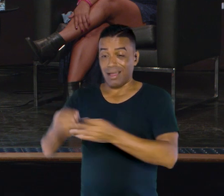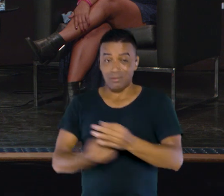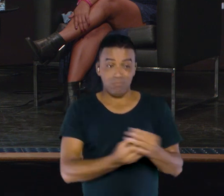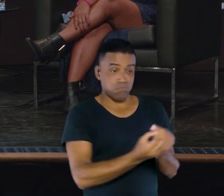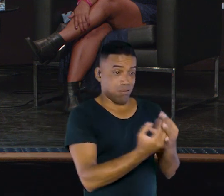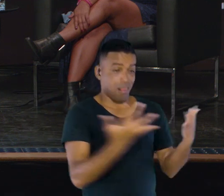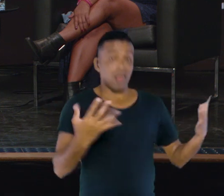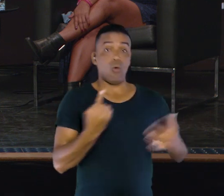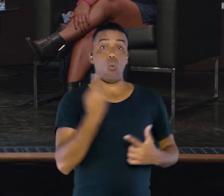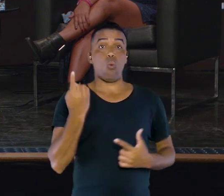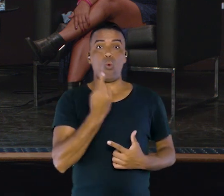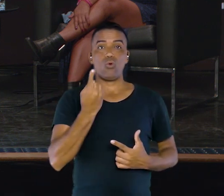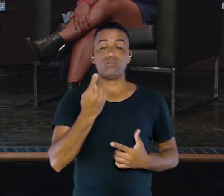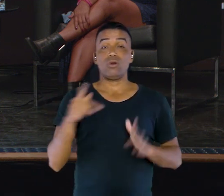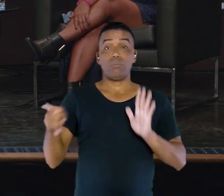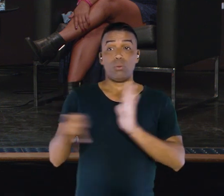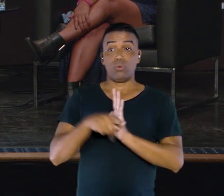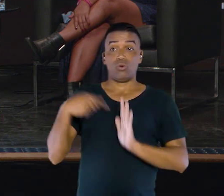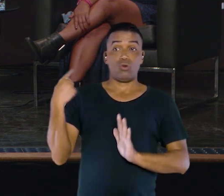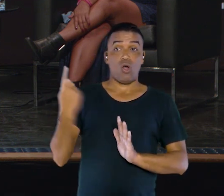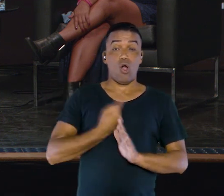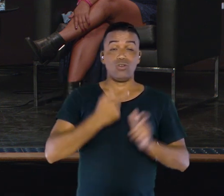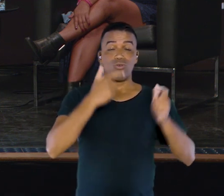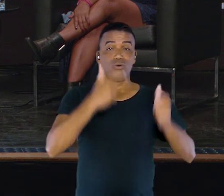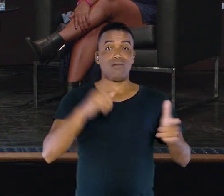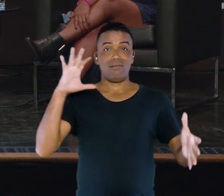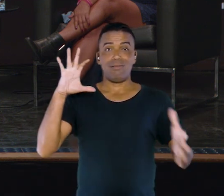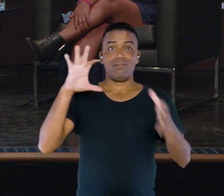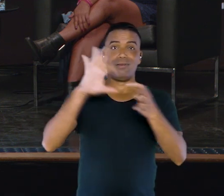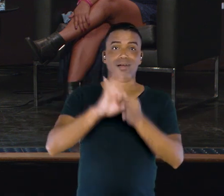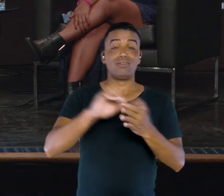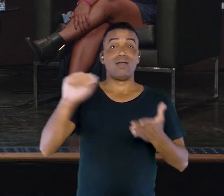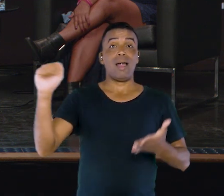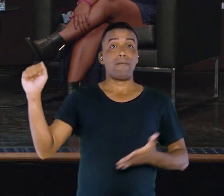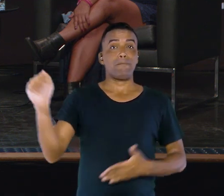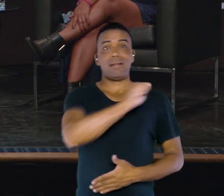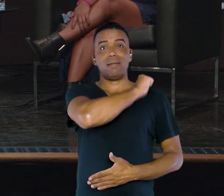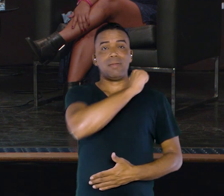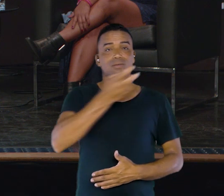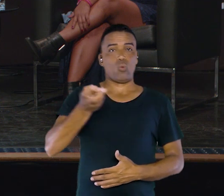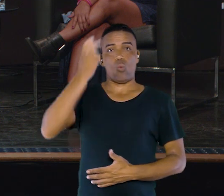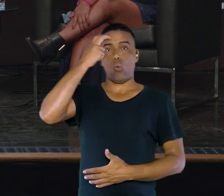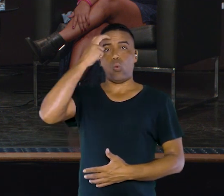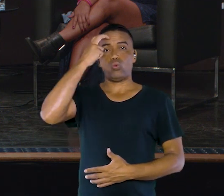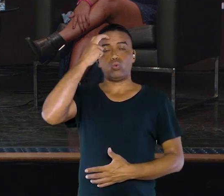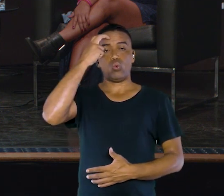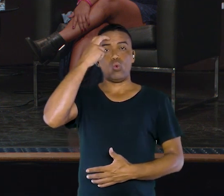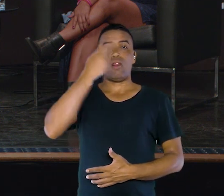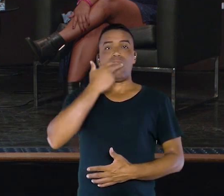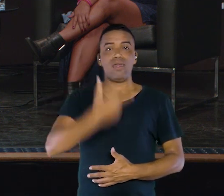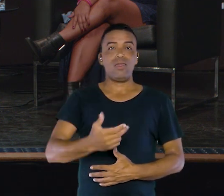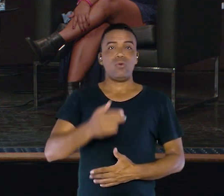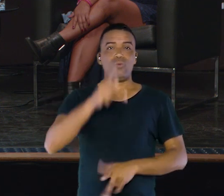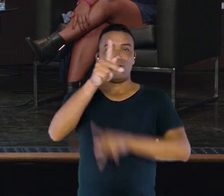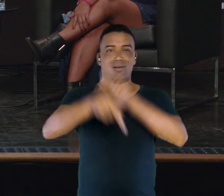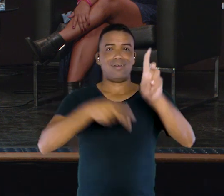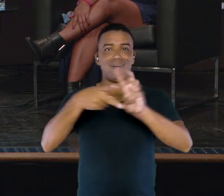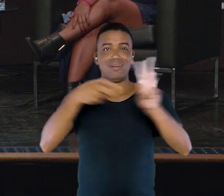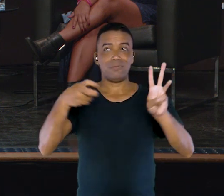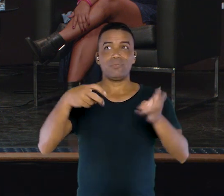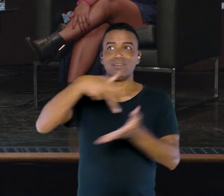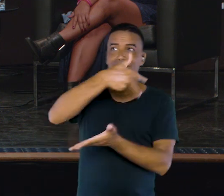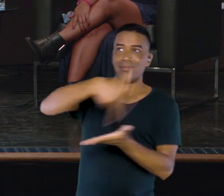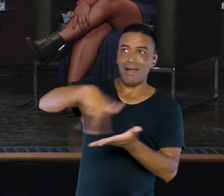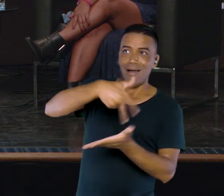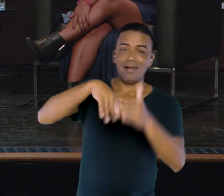que nos nossos territórios muitas vezes está aliada ao apagamento das línguas indígenas, ao apagamento